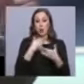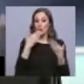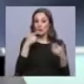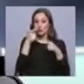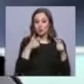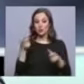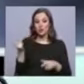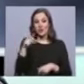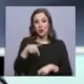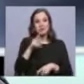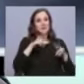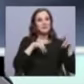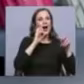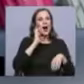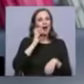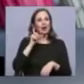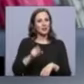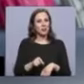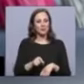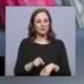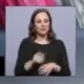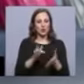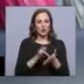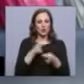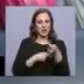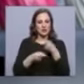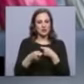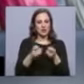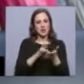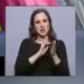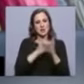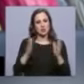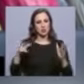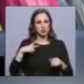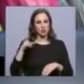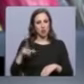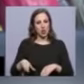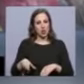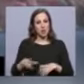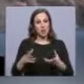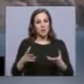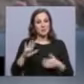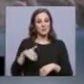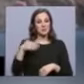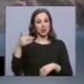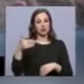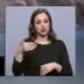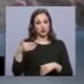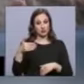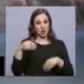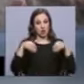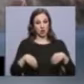passam por aqui também descobrir igual ele está à venda nas livrarias em portugal deveria ser